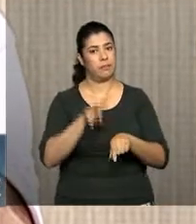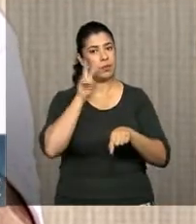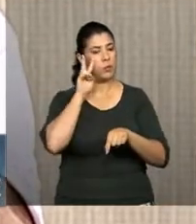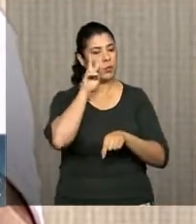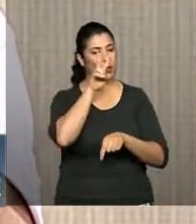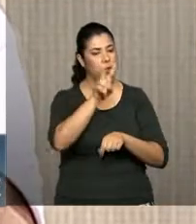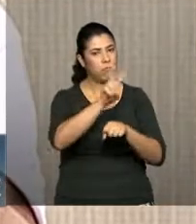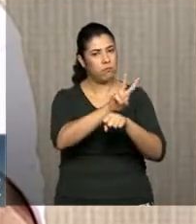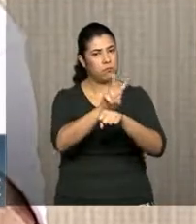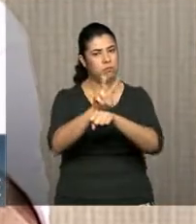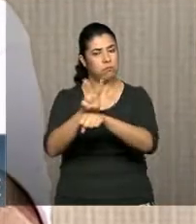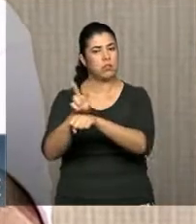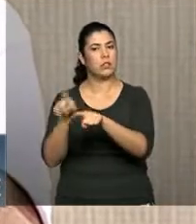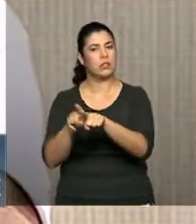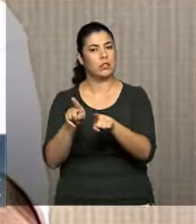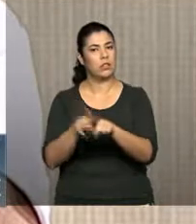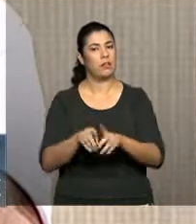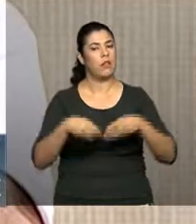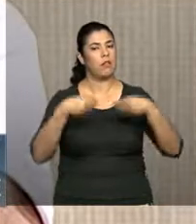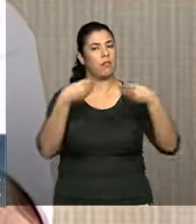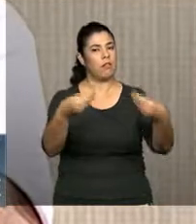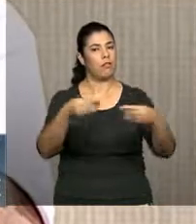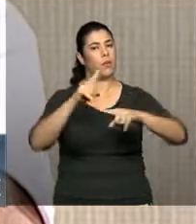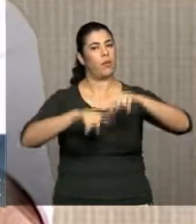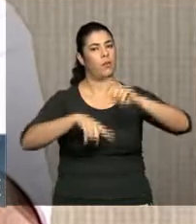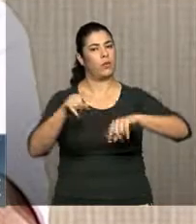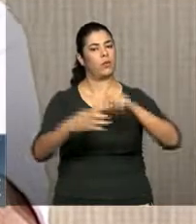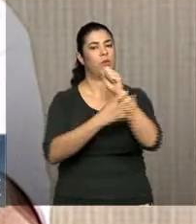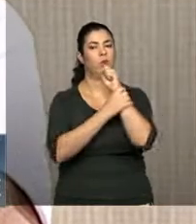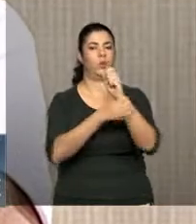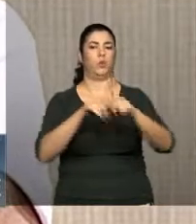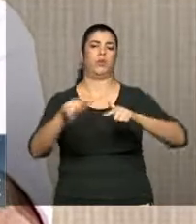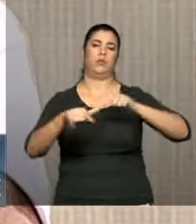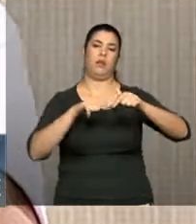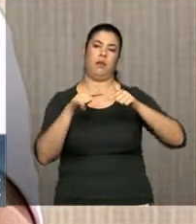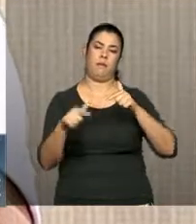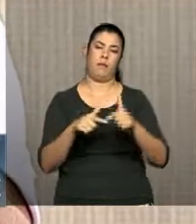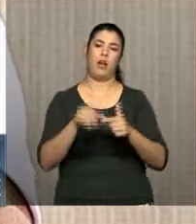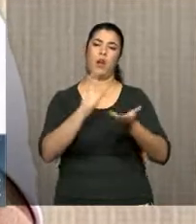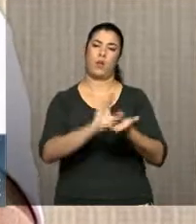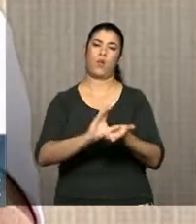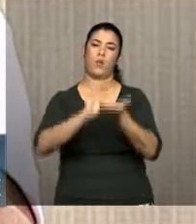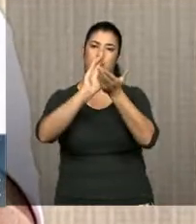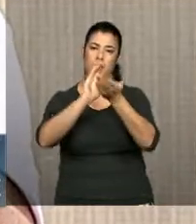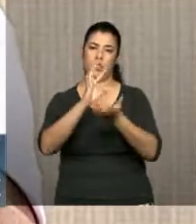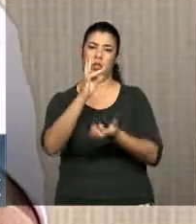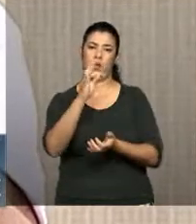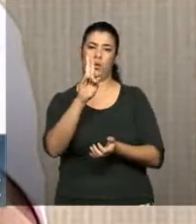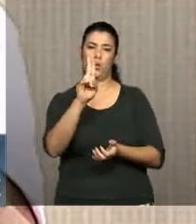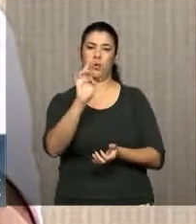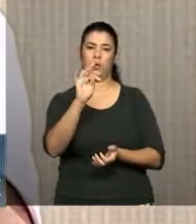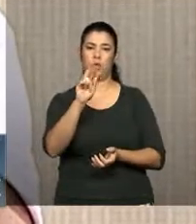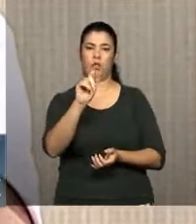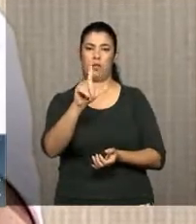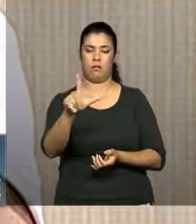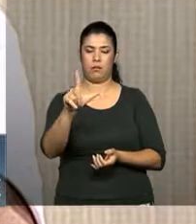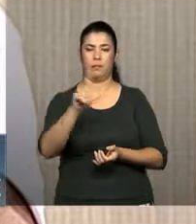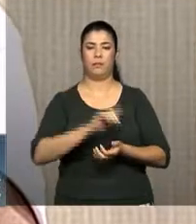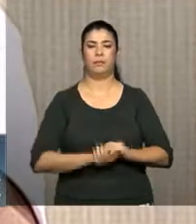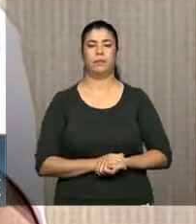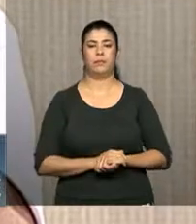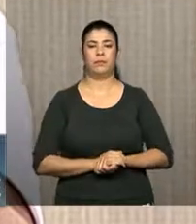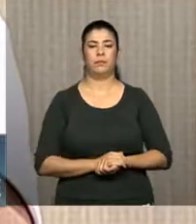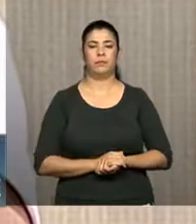e dêem as condições de segurança para o trabalho dos nossos conselheiros tutelares inclusive